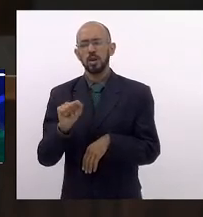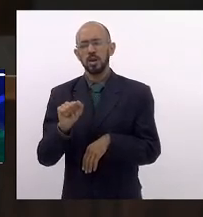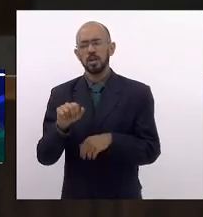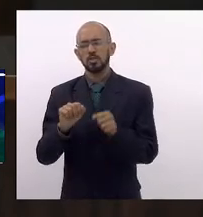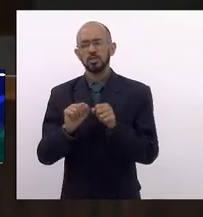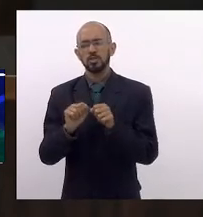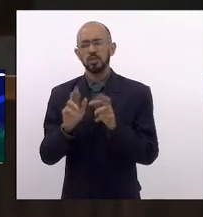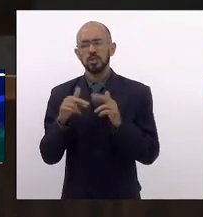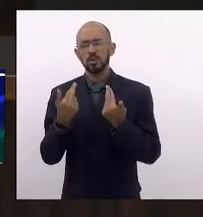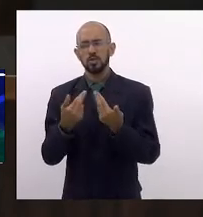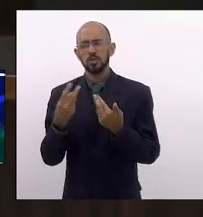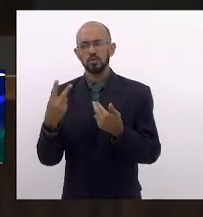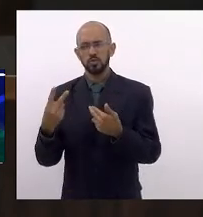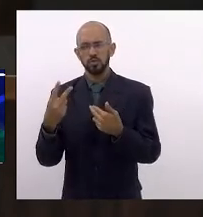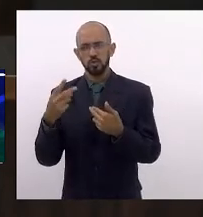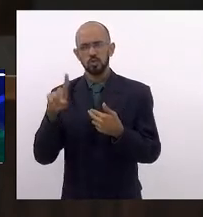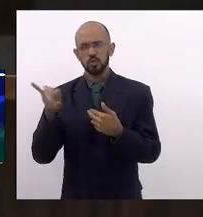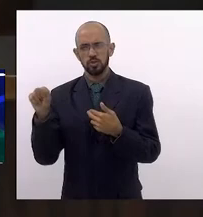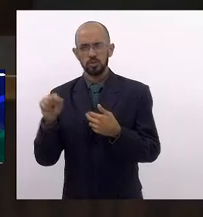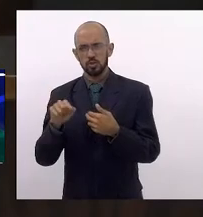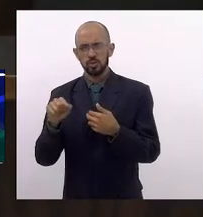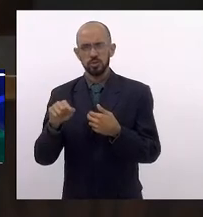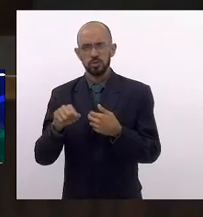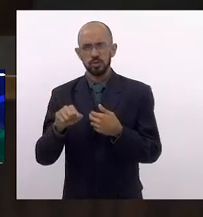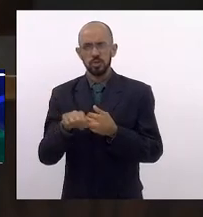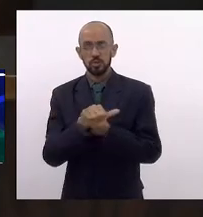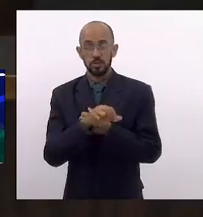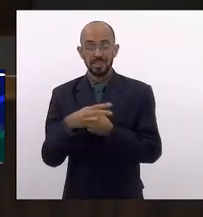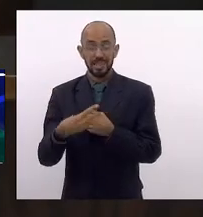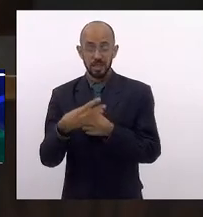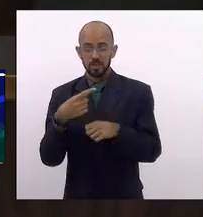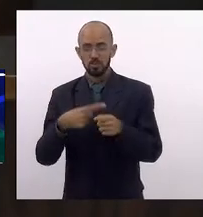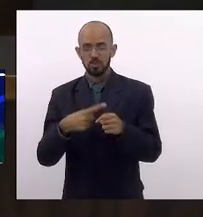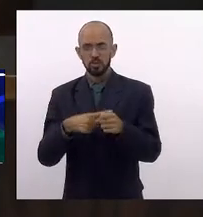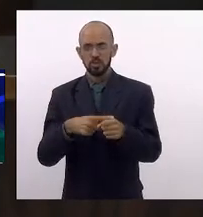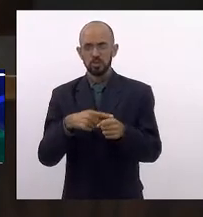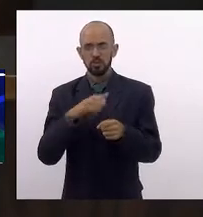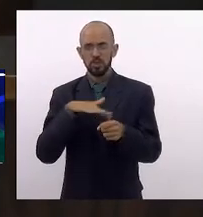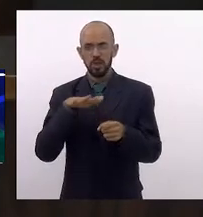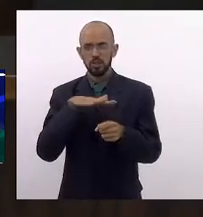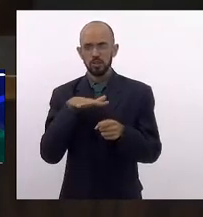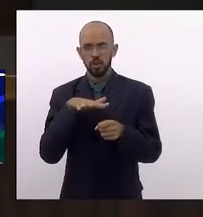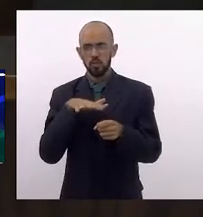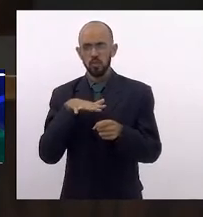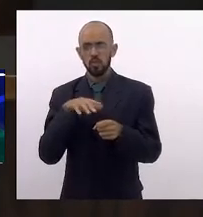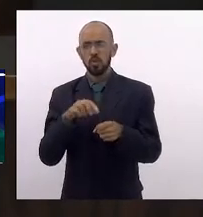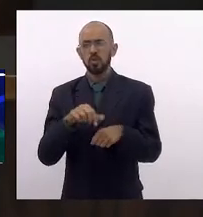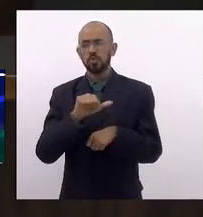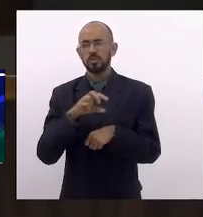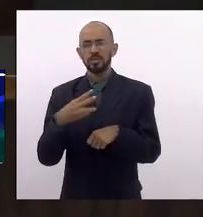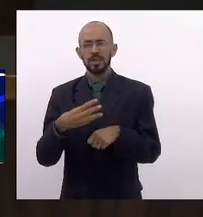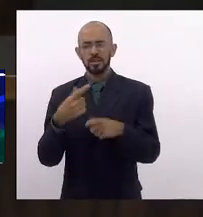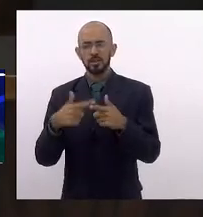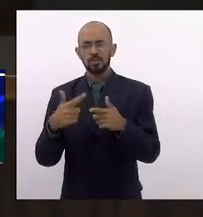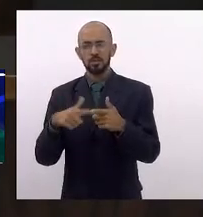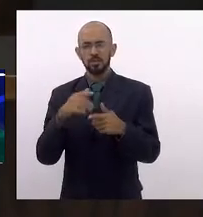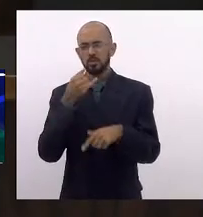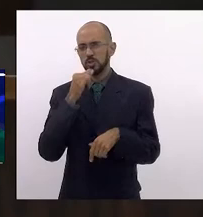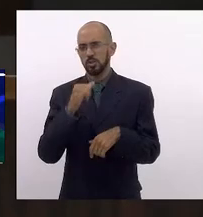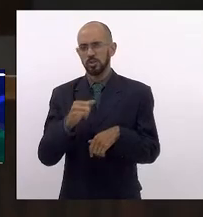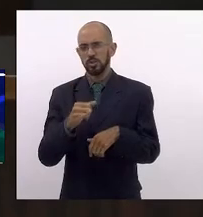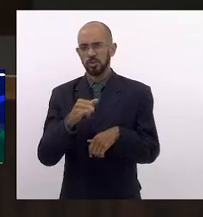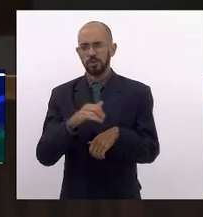dos 13 municípios da região noroeste os 13 tem problemas com energia os Treze